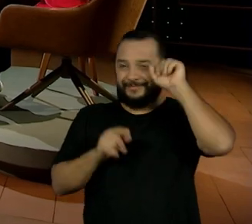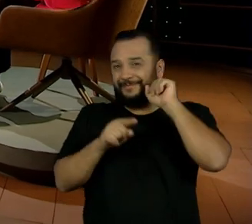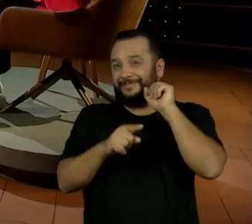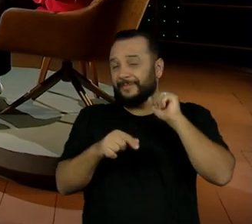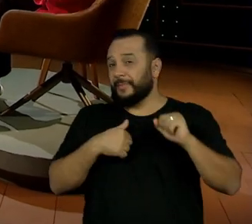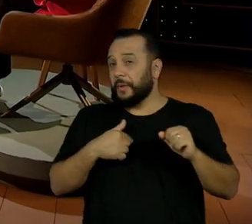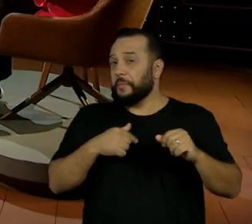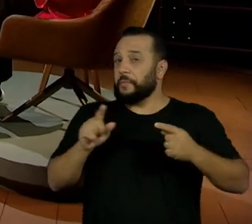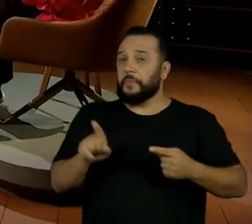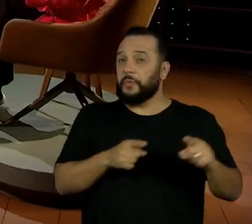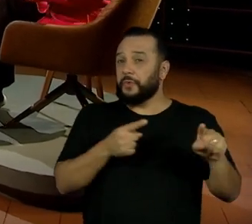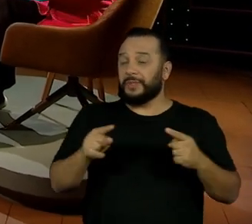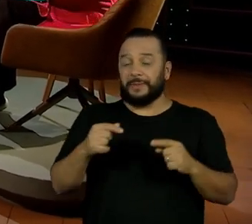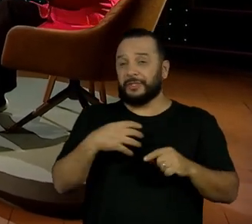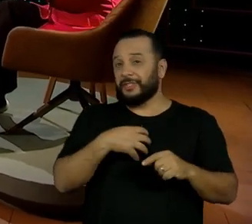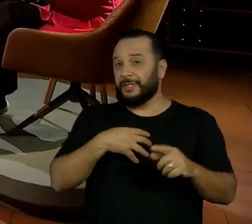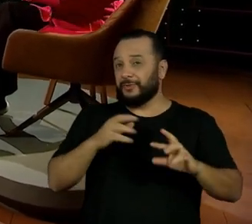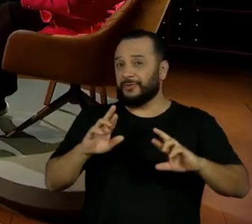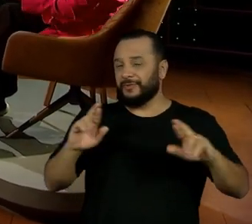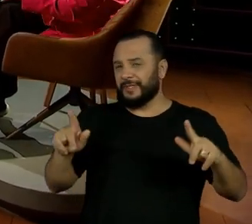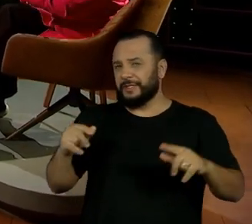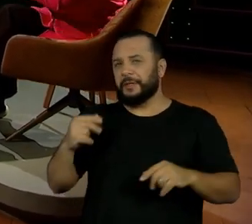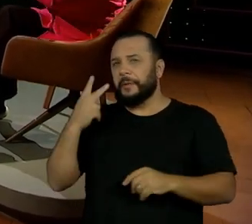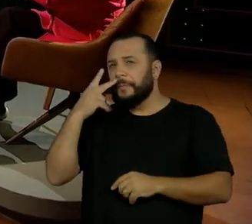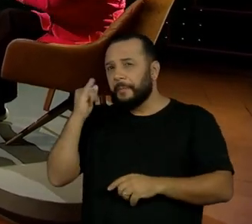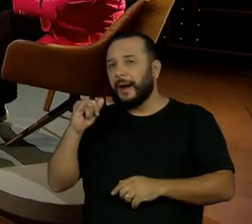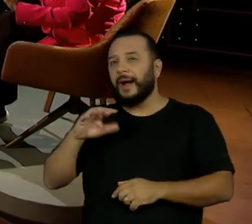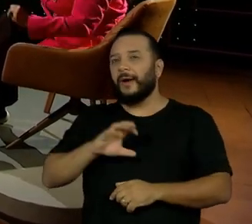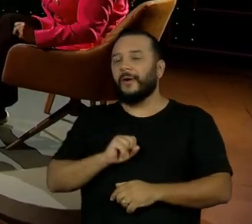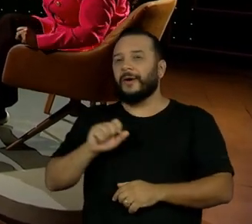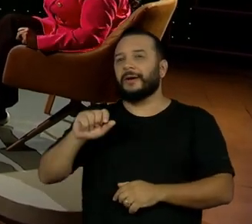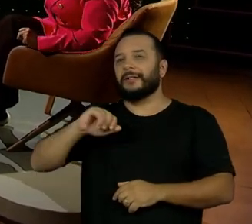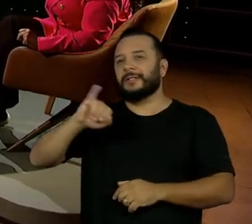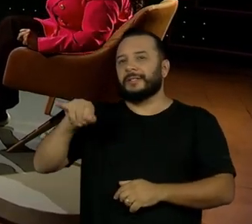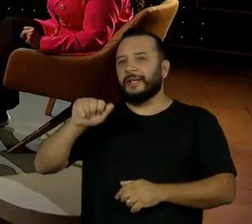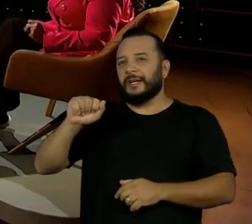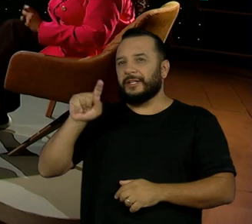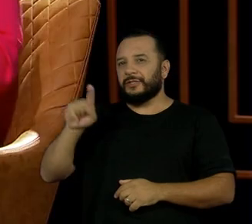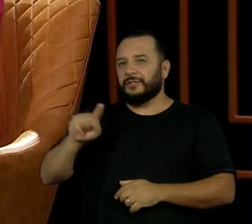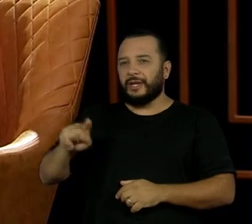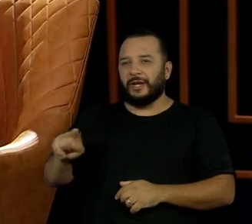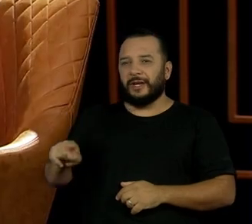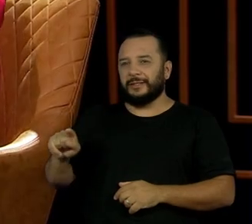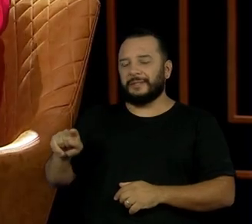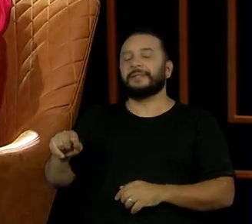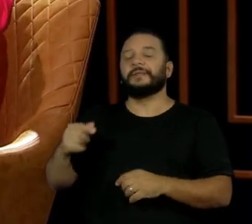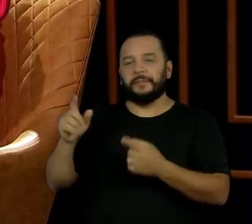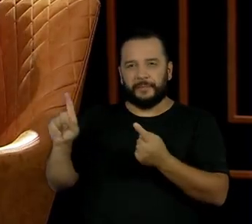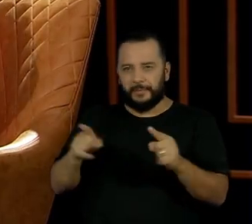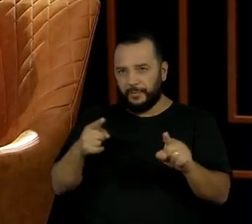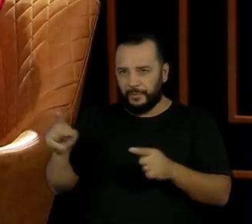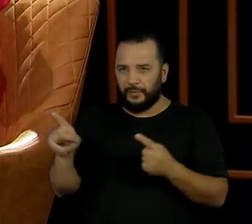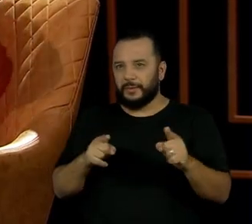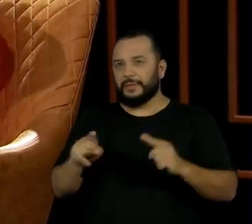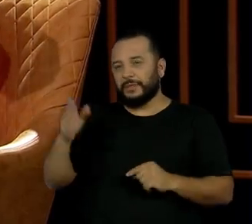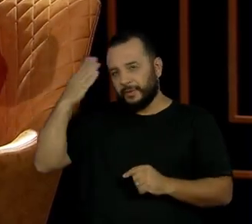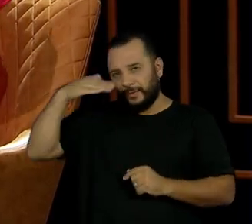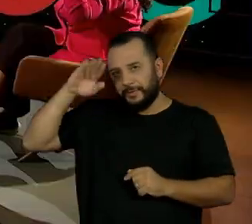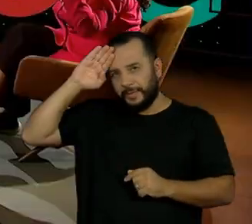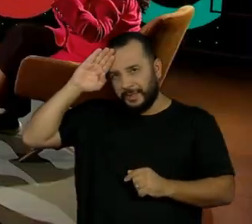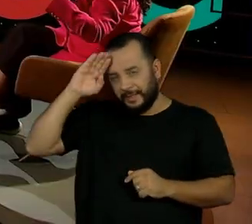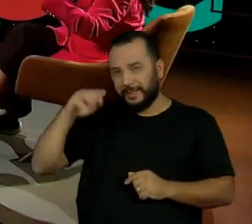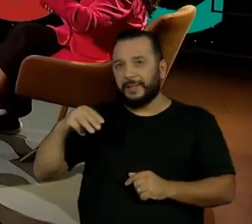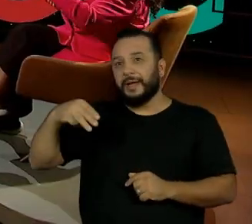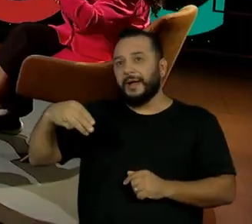diferente do meu pai meu pai tinha uma coisa do Jazz da música cubana do Martinho da Vila ali com